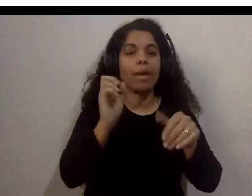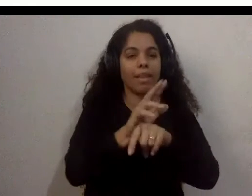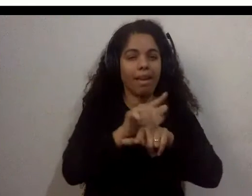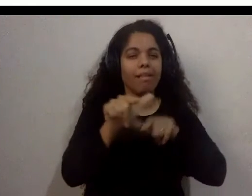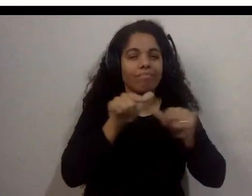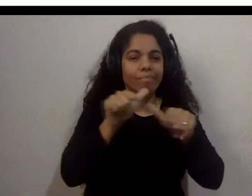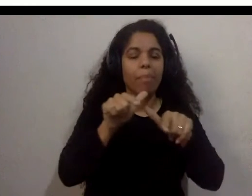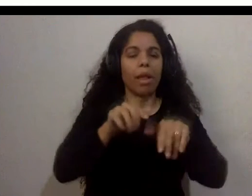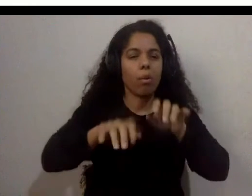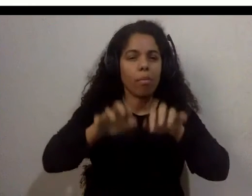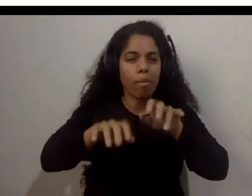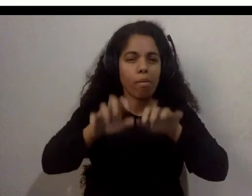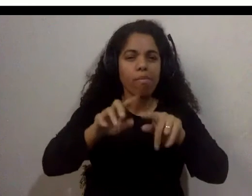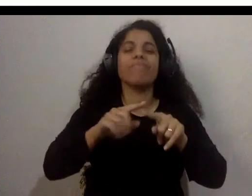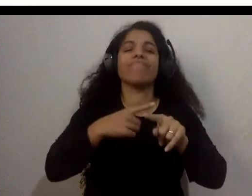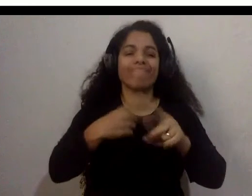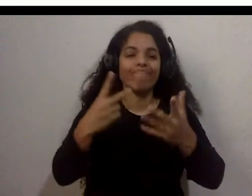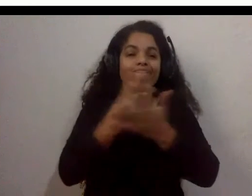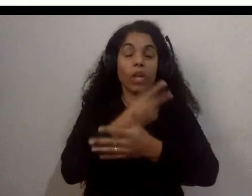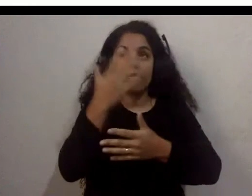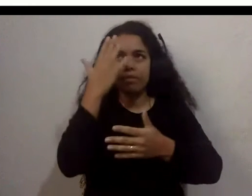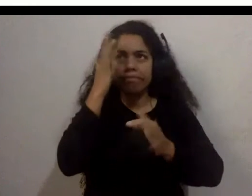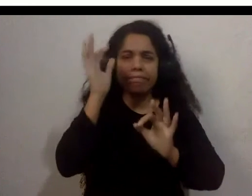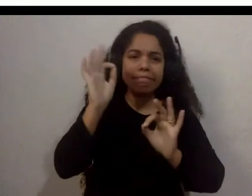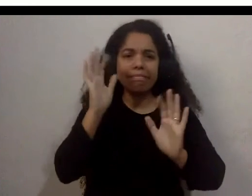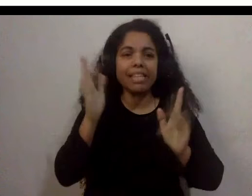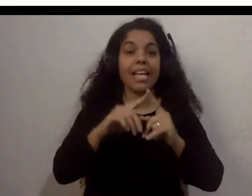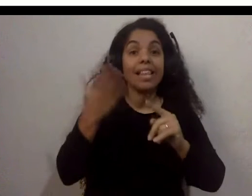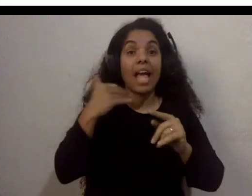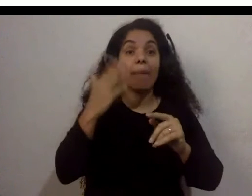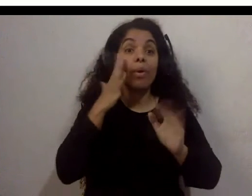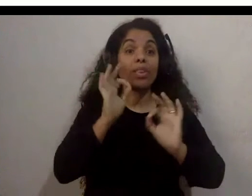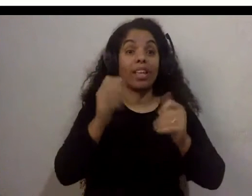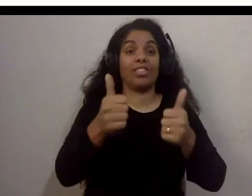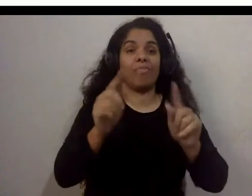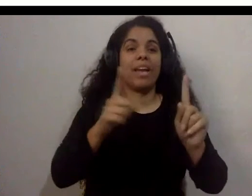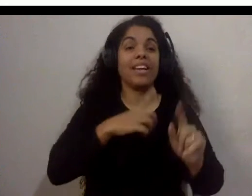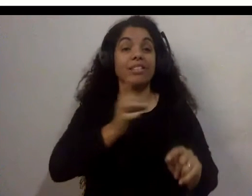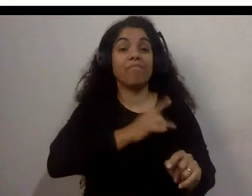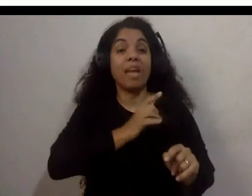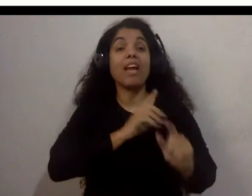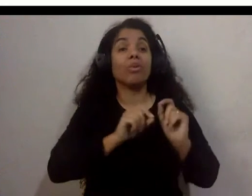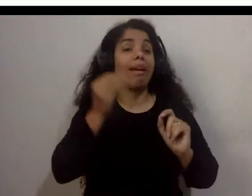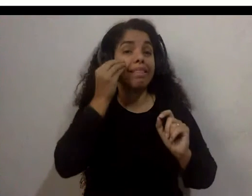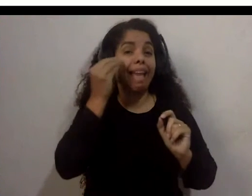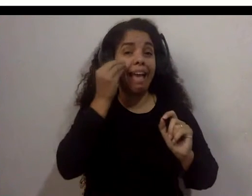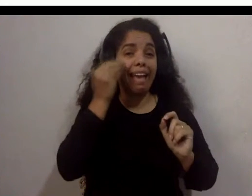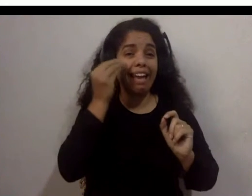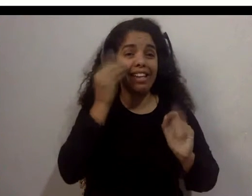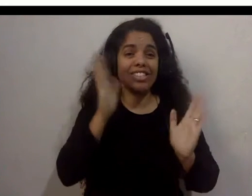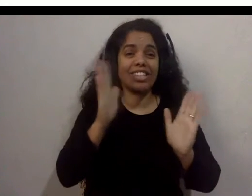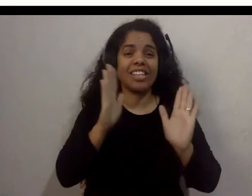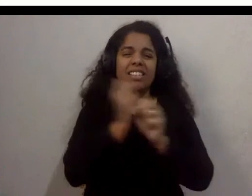com programação. Na época eu ainda não sabia muito bem, tinha muito medo de teste, era lá por os anos